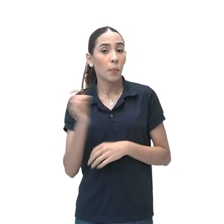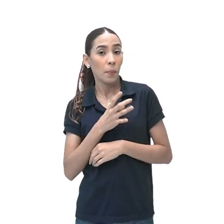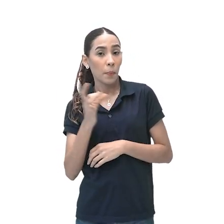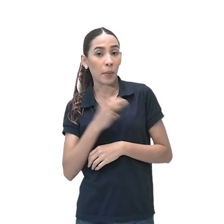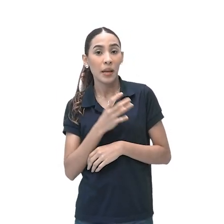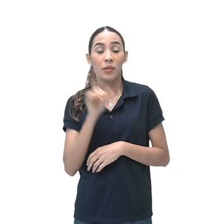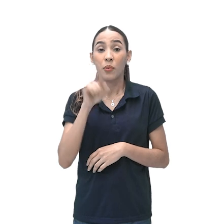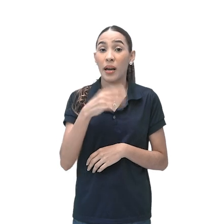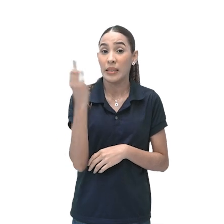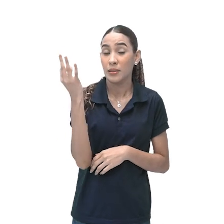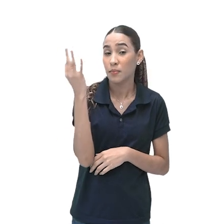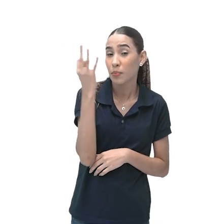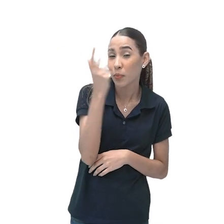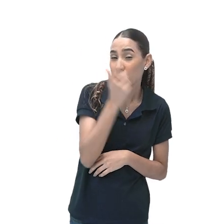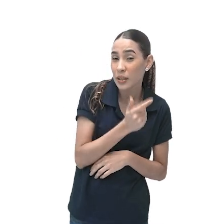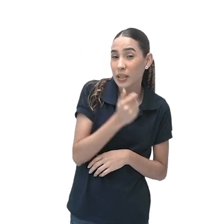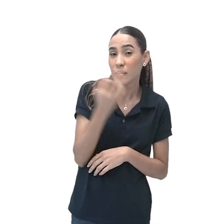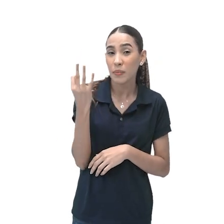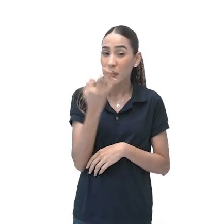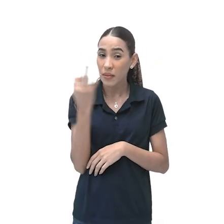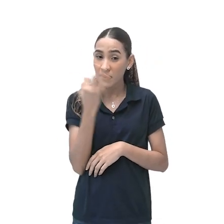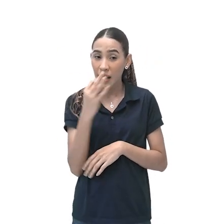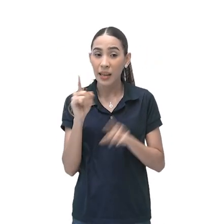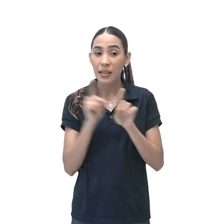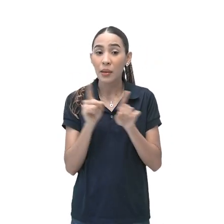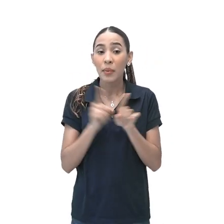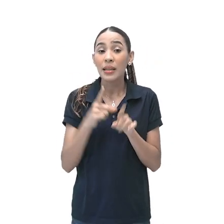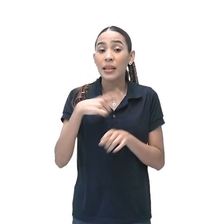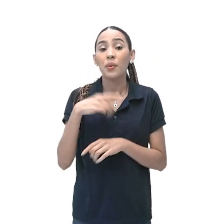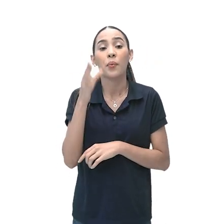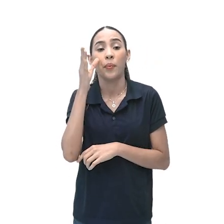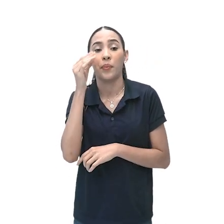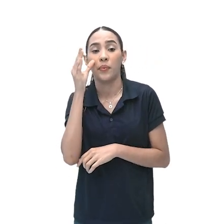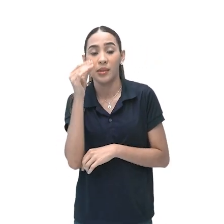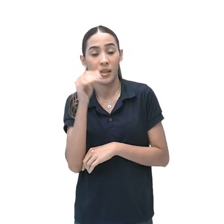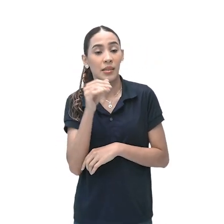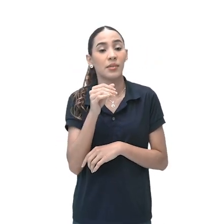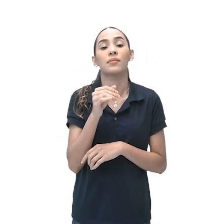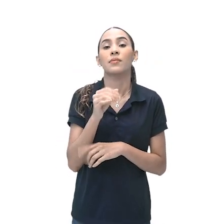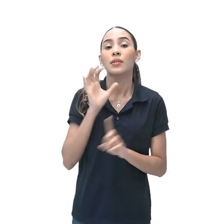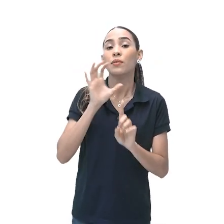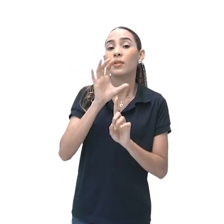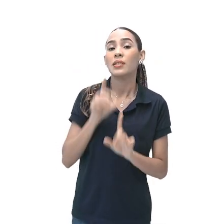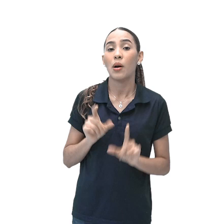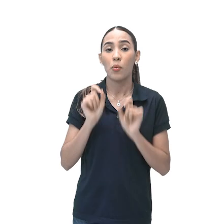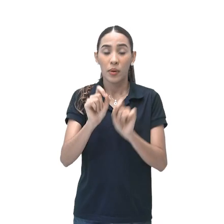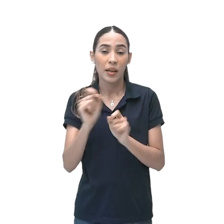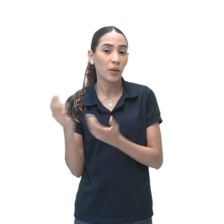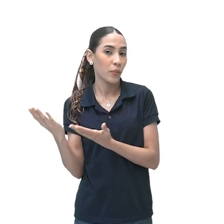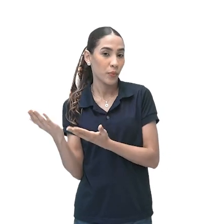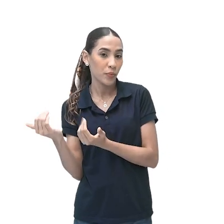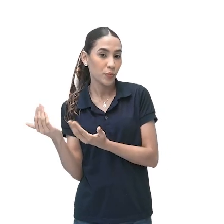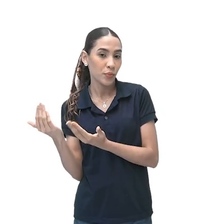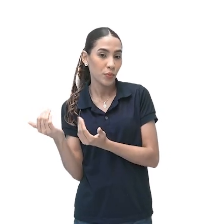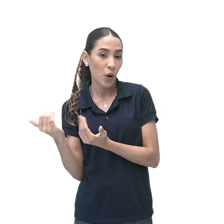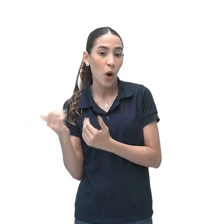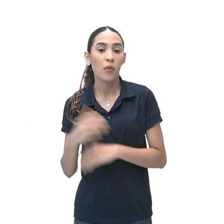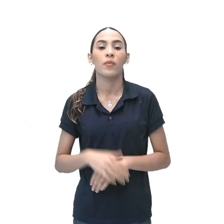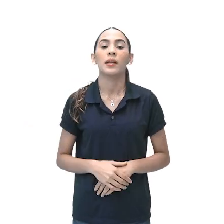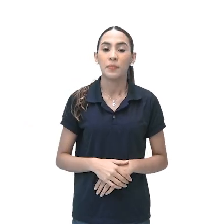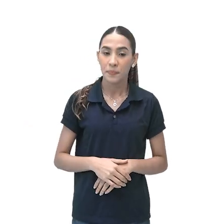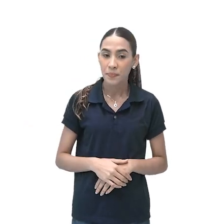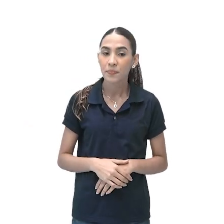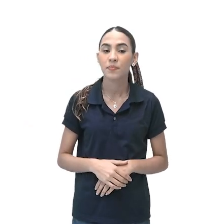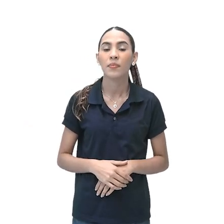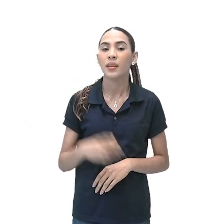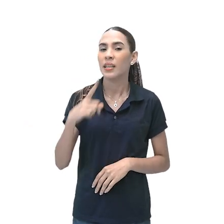é fascinante e fremente de curiosidade. E vai fazer com que, com que o adolescente, esse